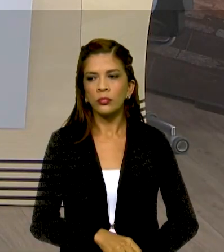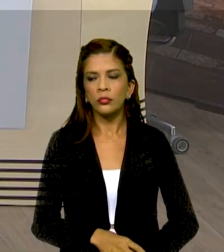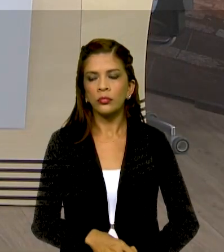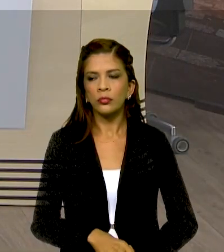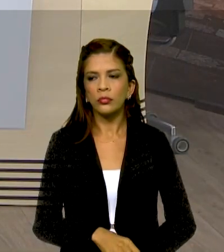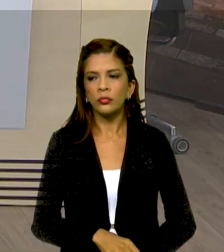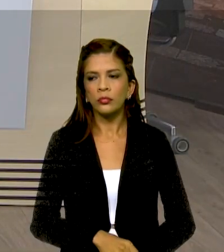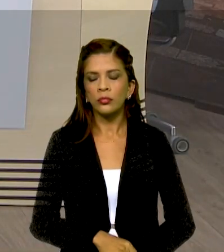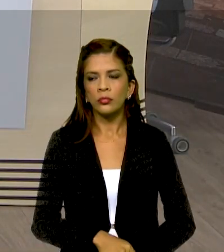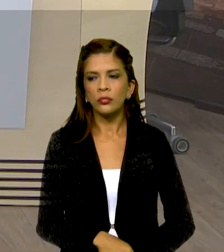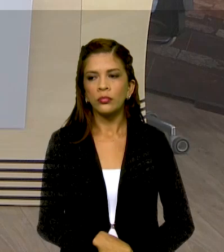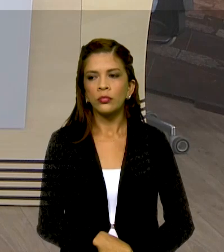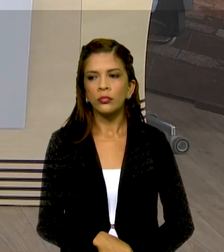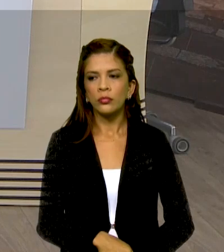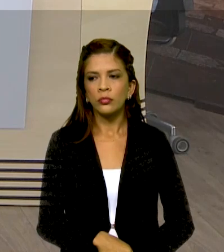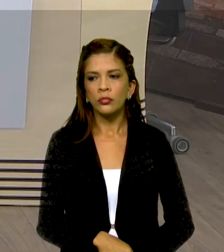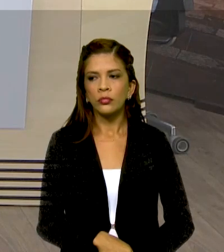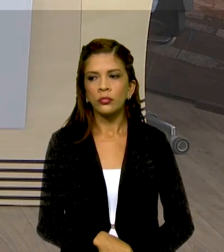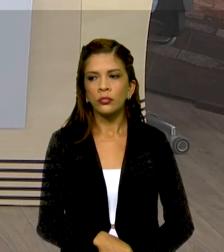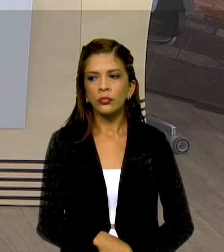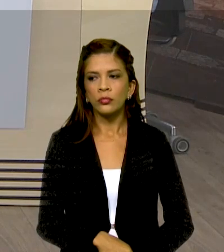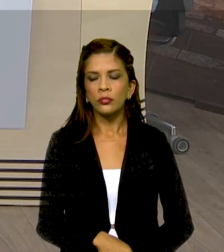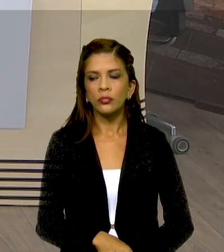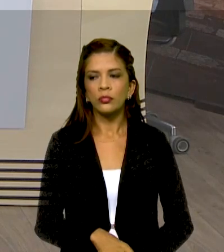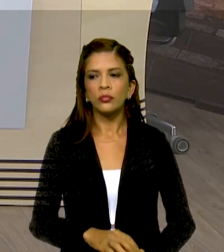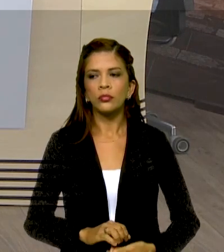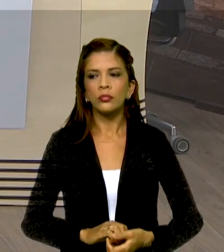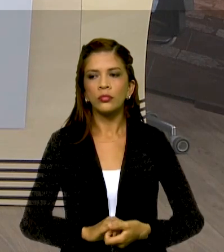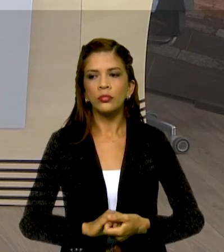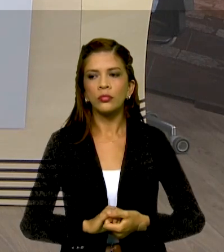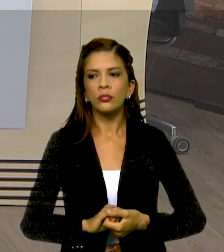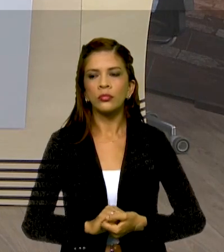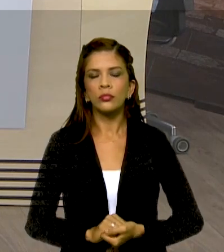dessa família em aprender o idioma, sabe? Para que a comunicação aconteça.